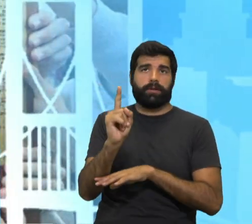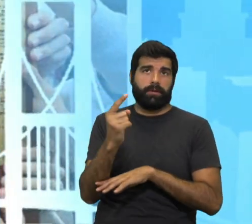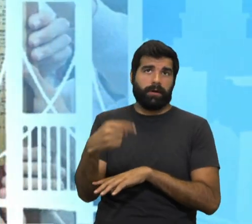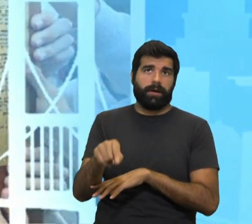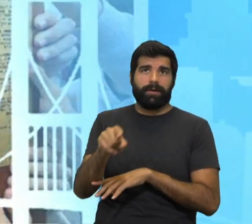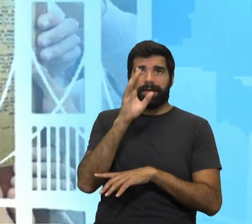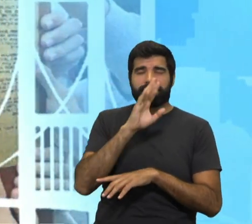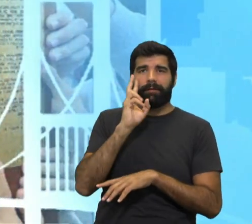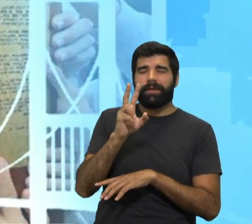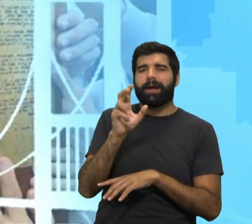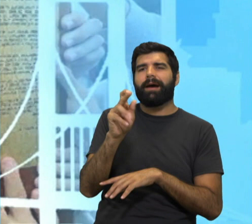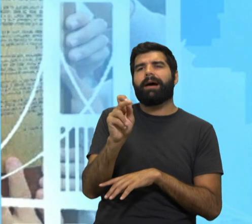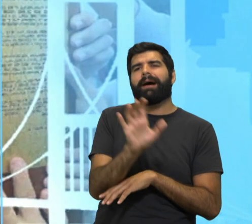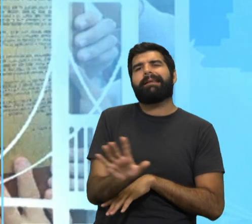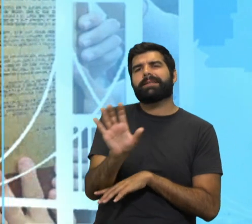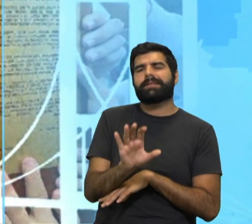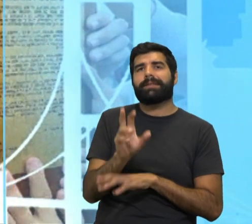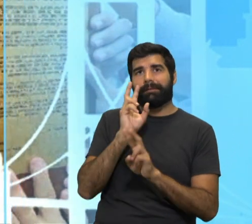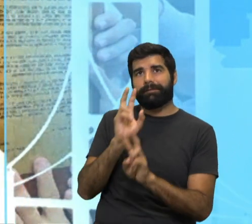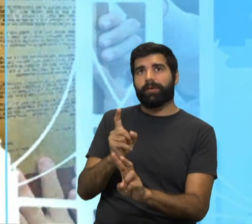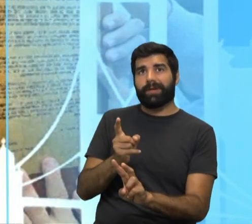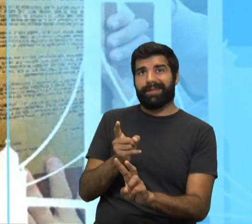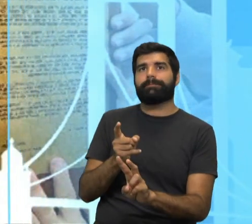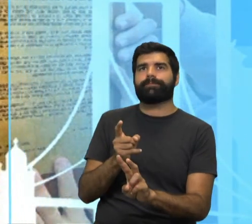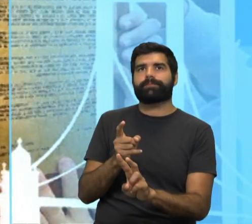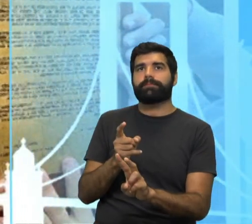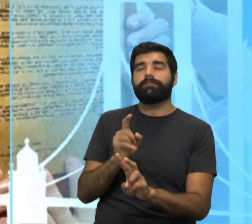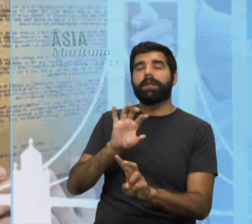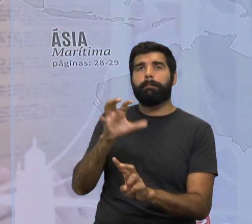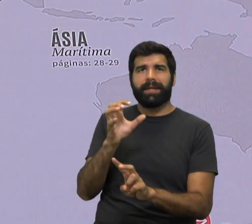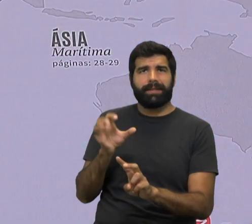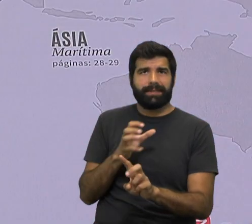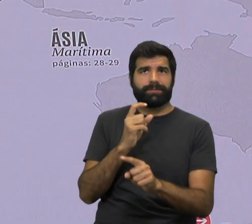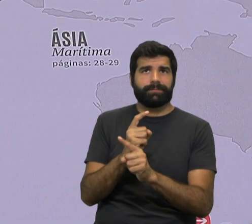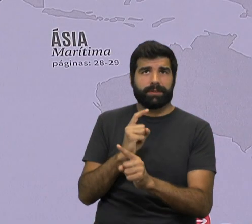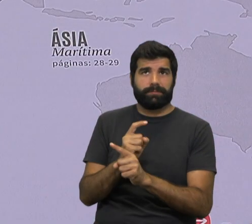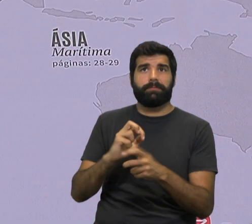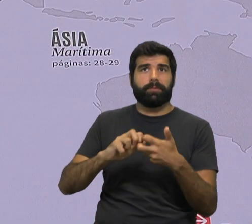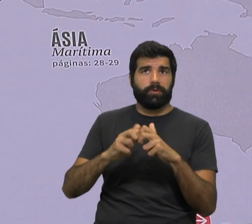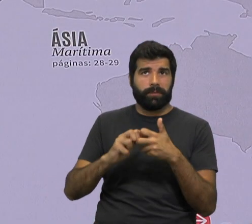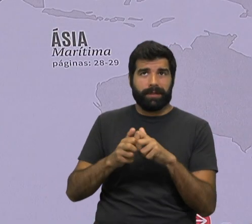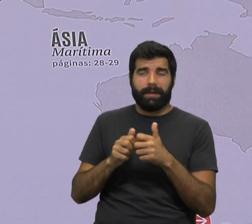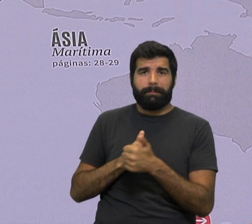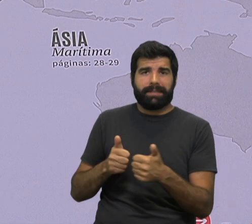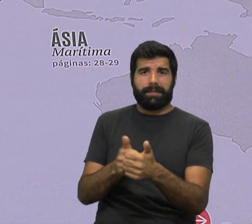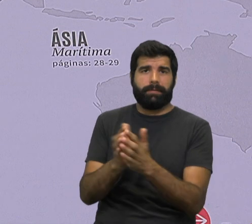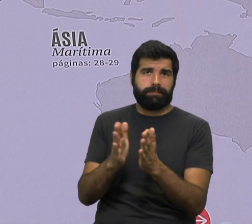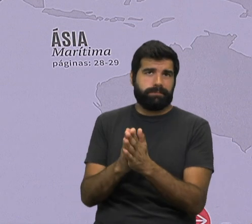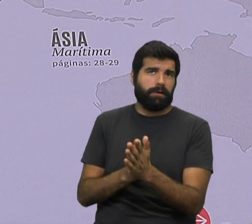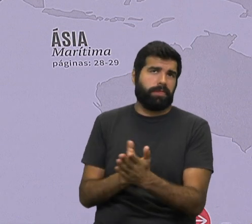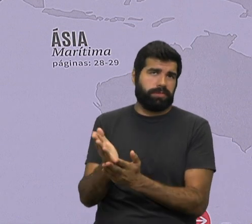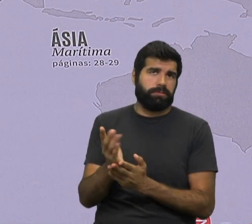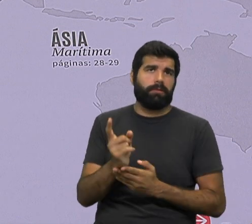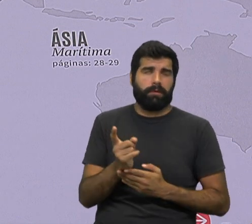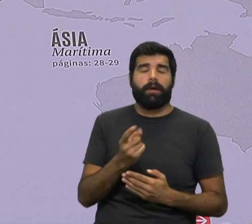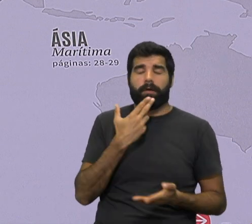olharmos para o Médio Oriente e para a Ásia, aí são, infelizmente, países onde persiste esse problema da perseguição religiosa? Sem dúvida.